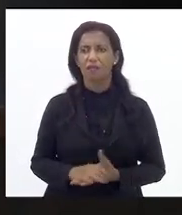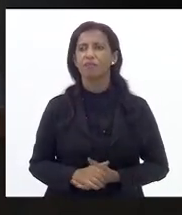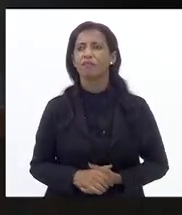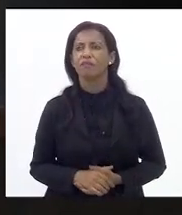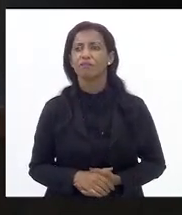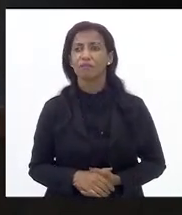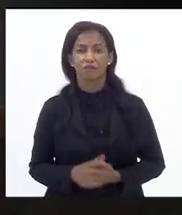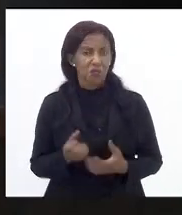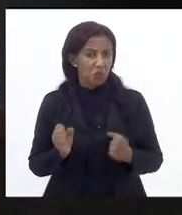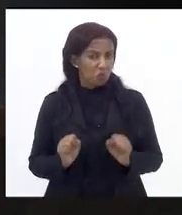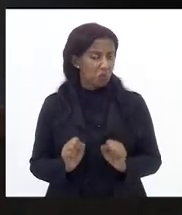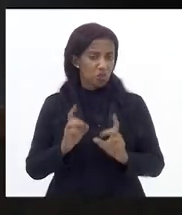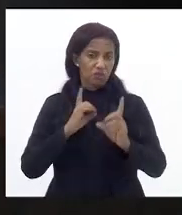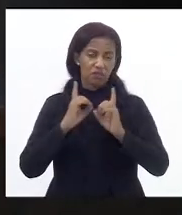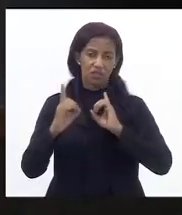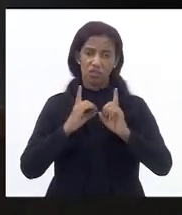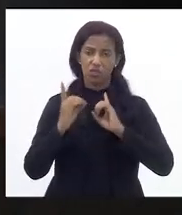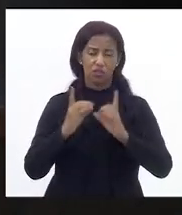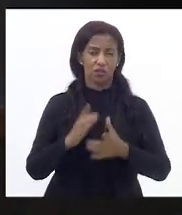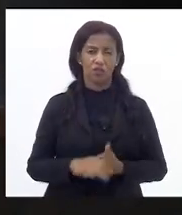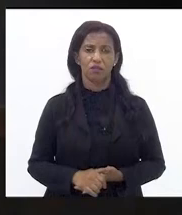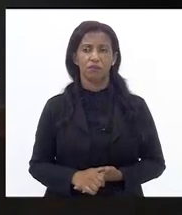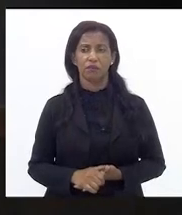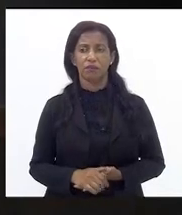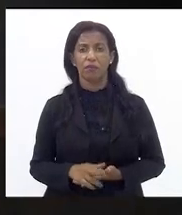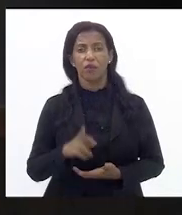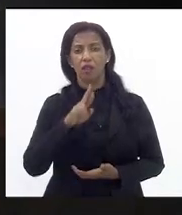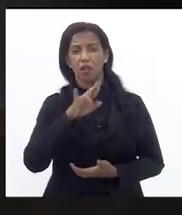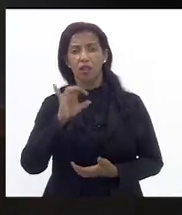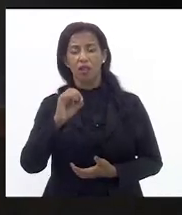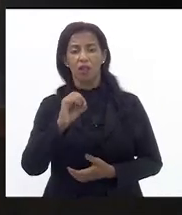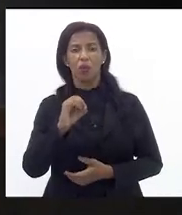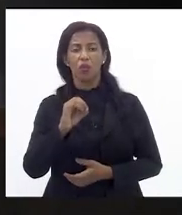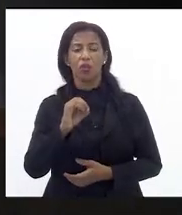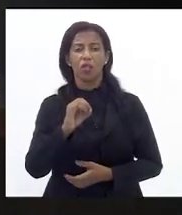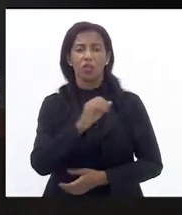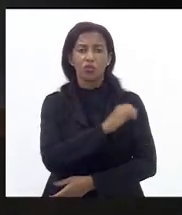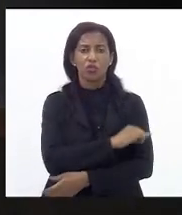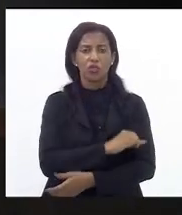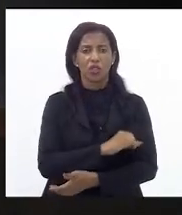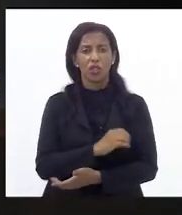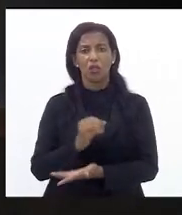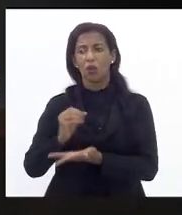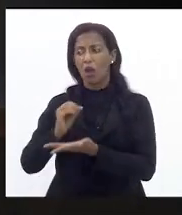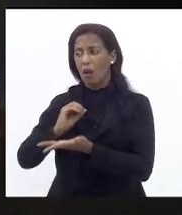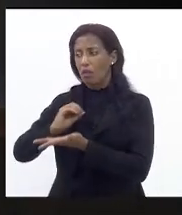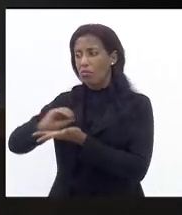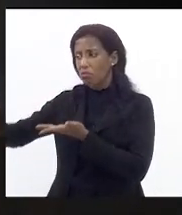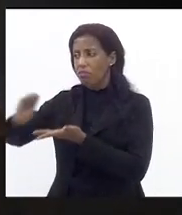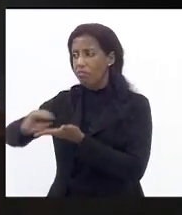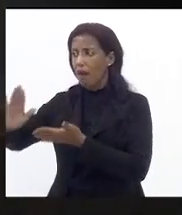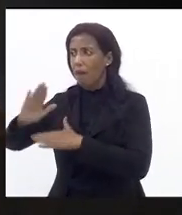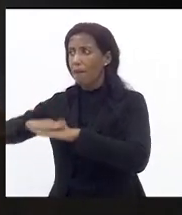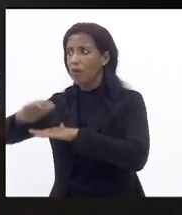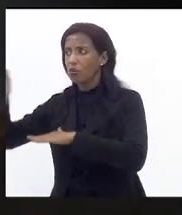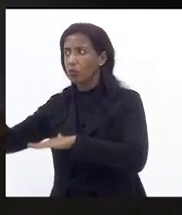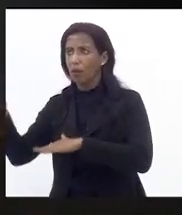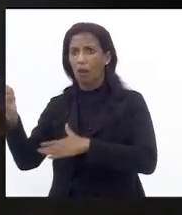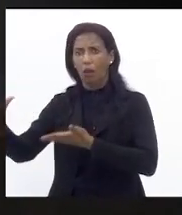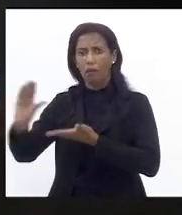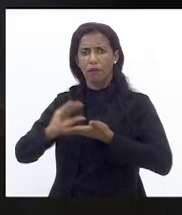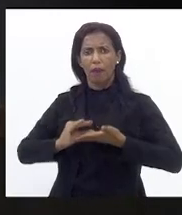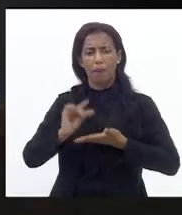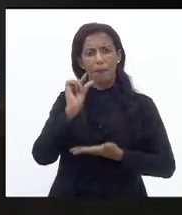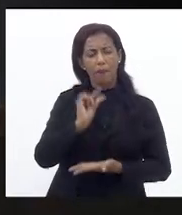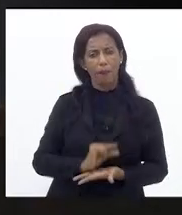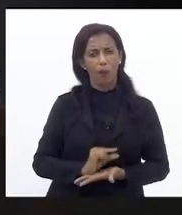Bordon vamos fazer a discussão sobre isso que o Rio de Janeiro contribuem mais o que recebe ninguém no momento